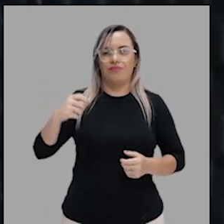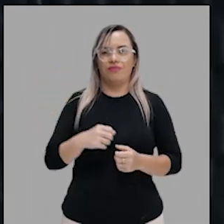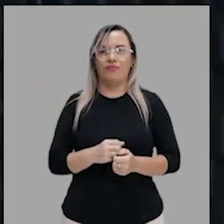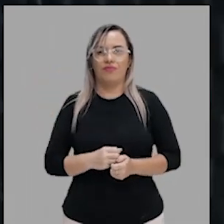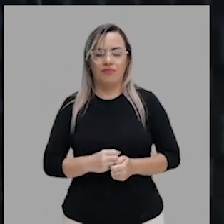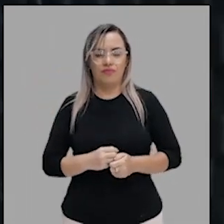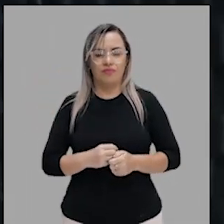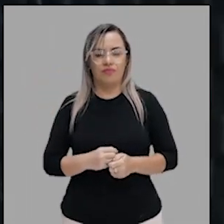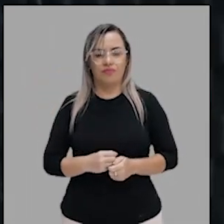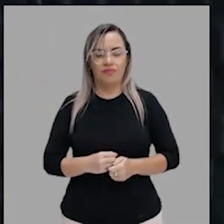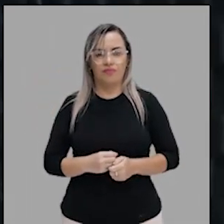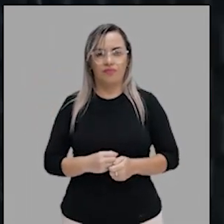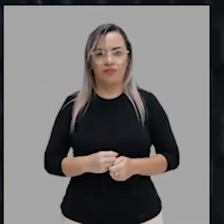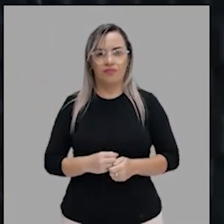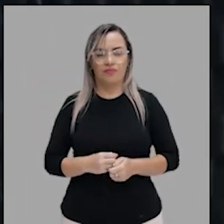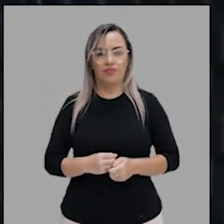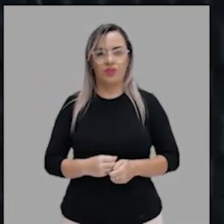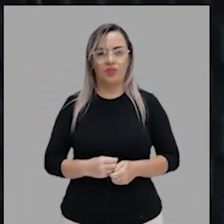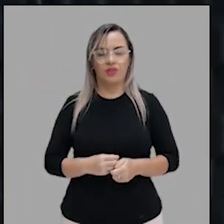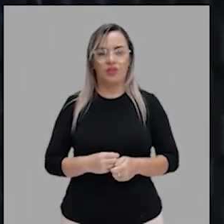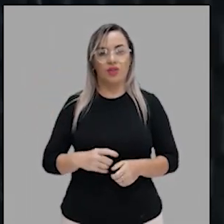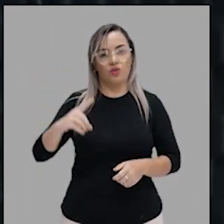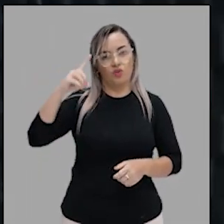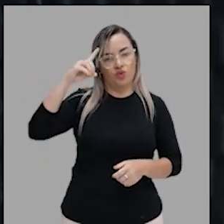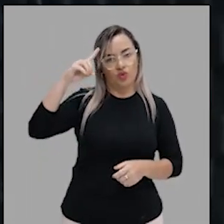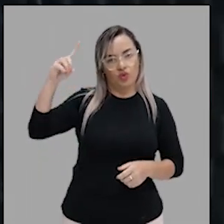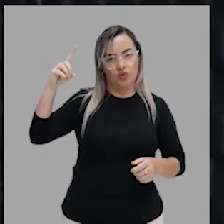está maravilhoso. É um adjetivo, vírgula.